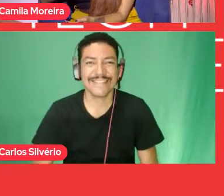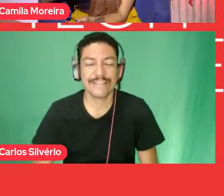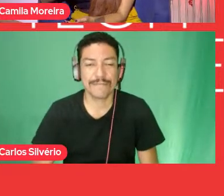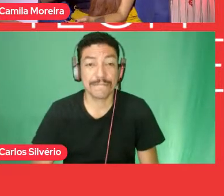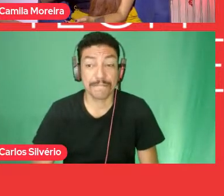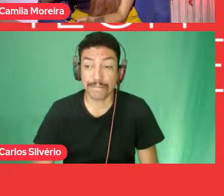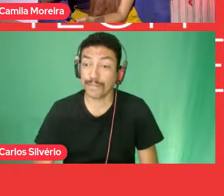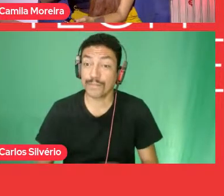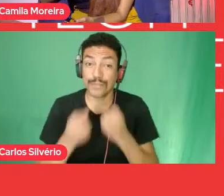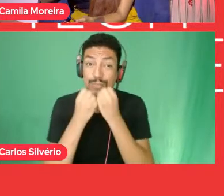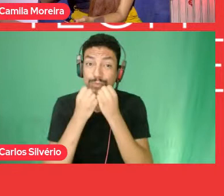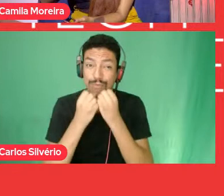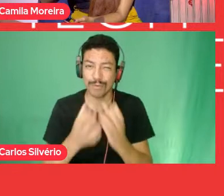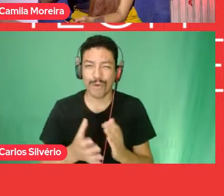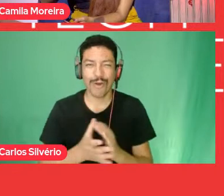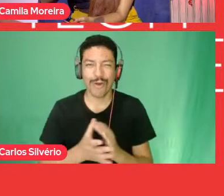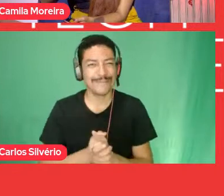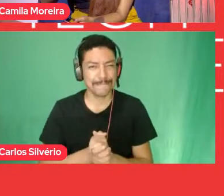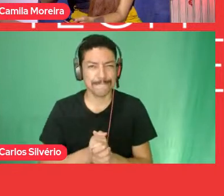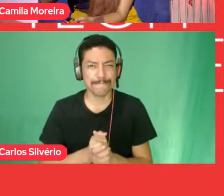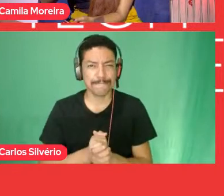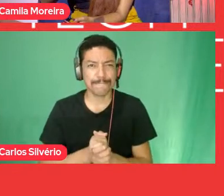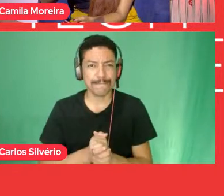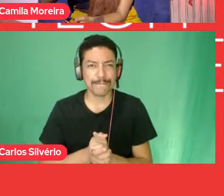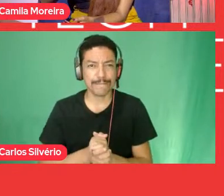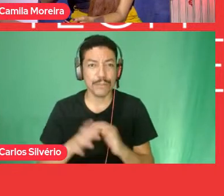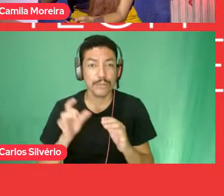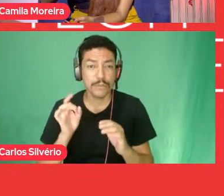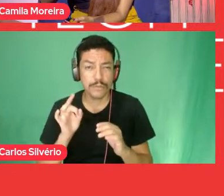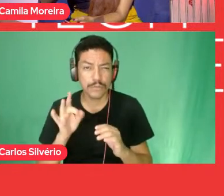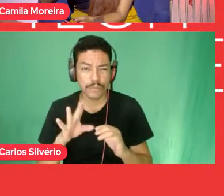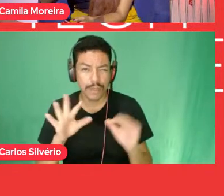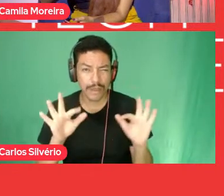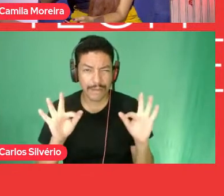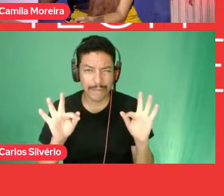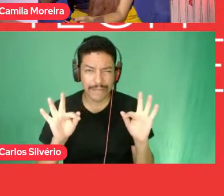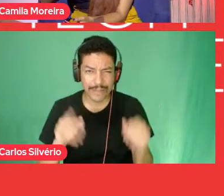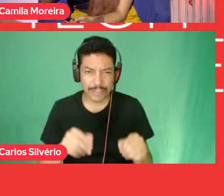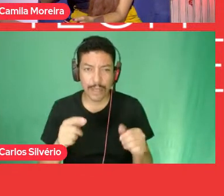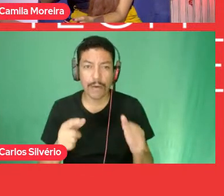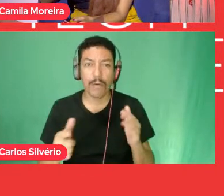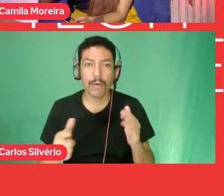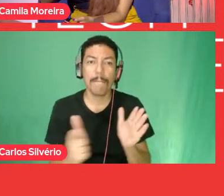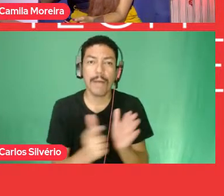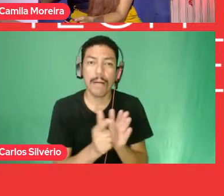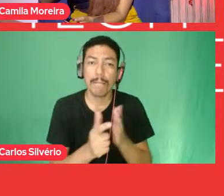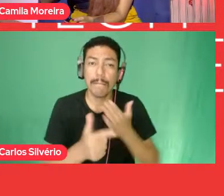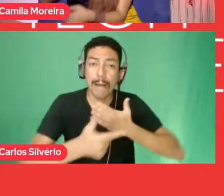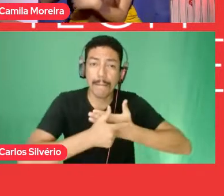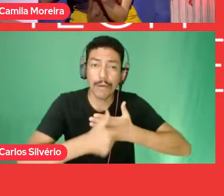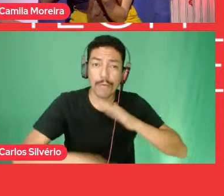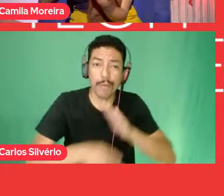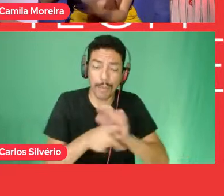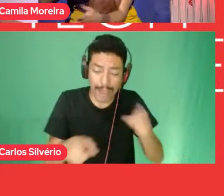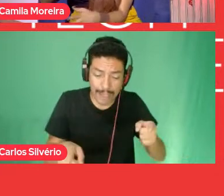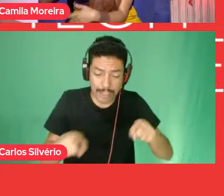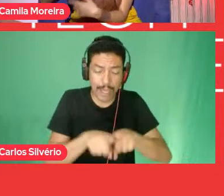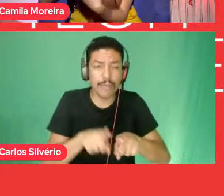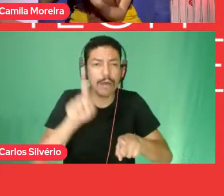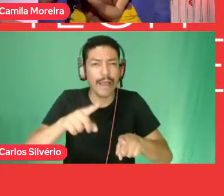Muito bom, gente. Só para a gente fechar, então, o papel do aliado, né? É no dia a dia, é